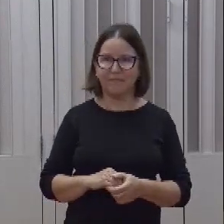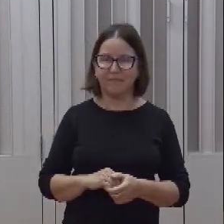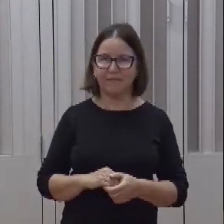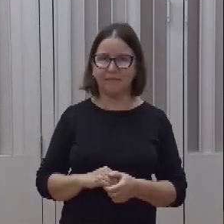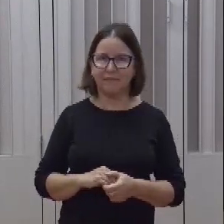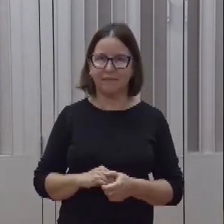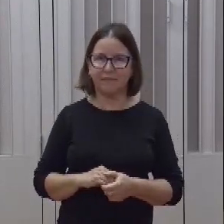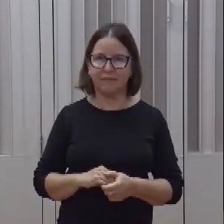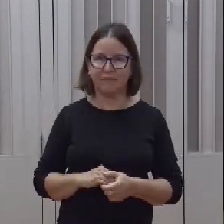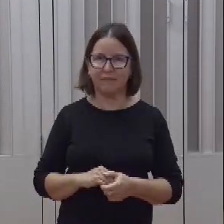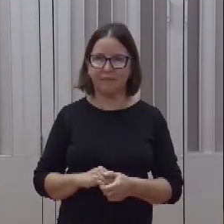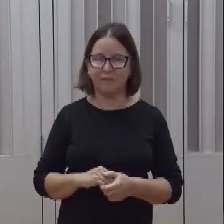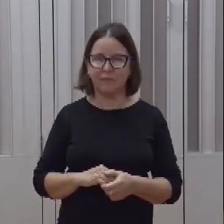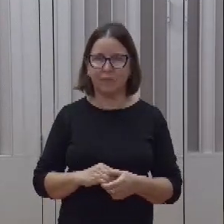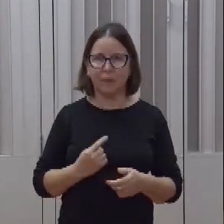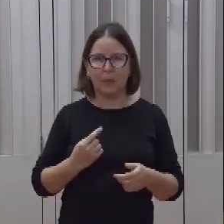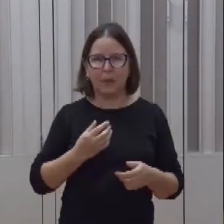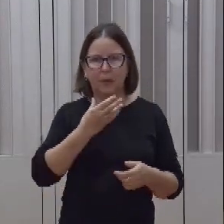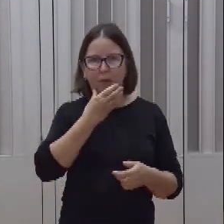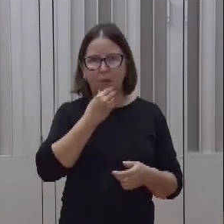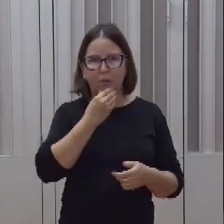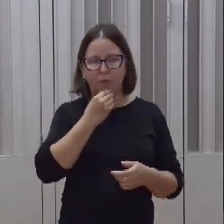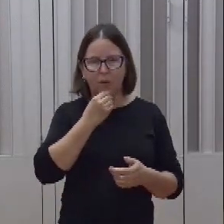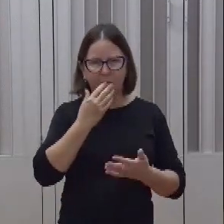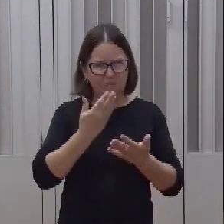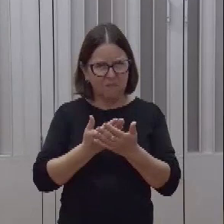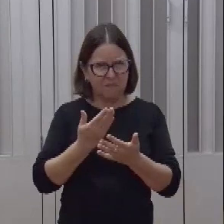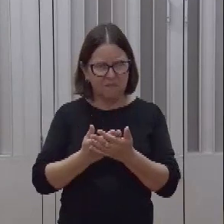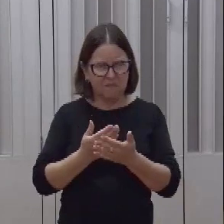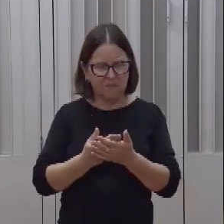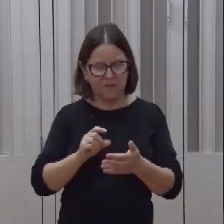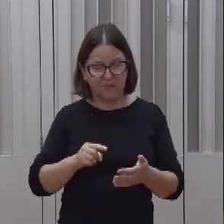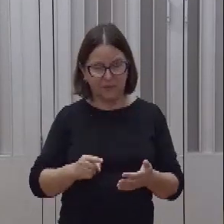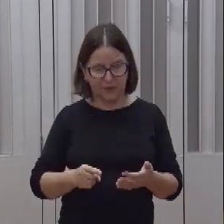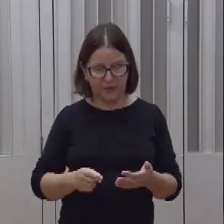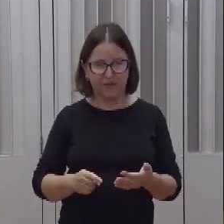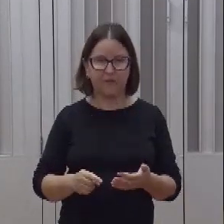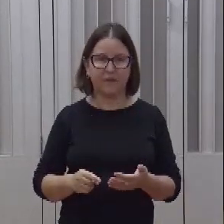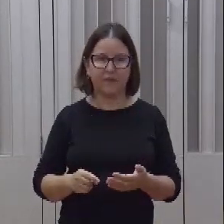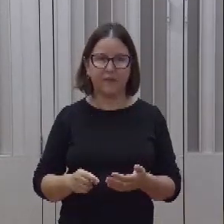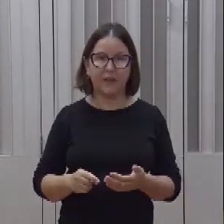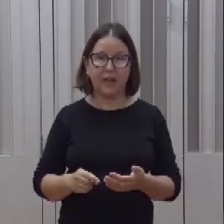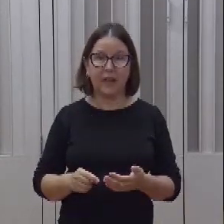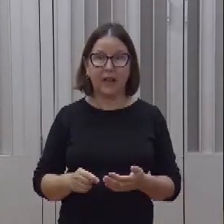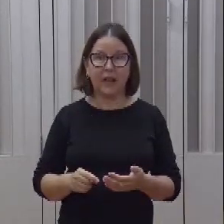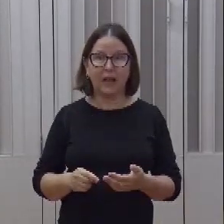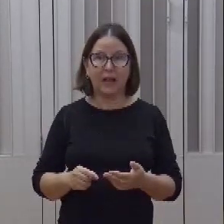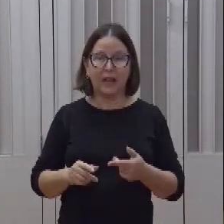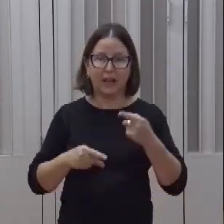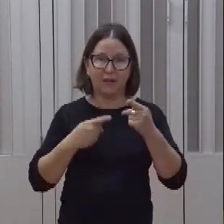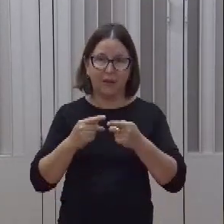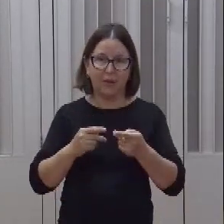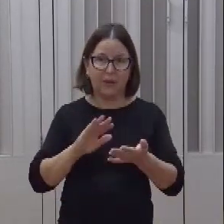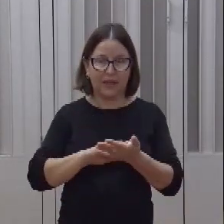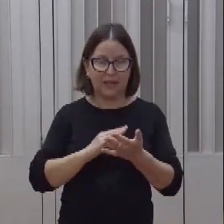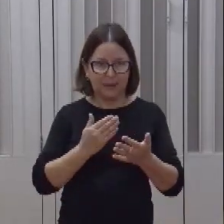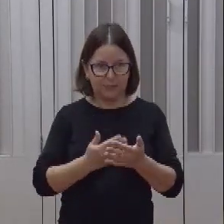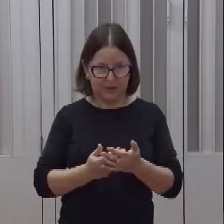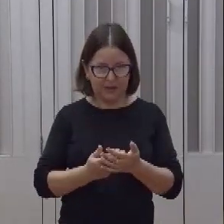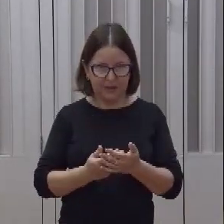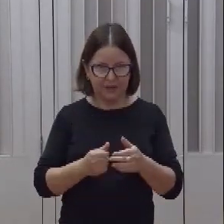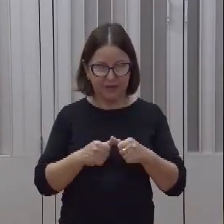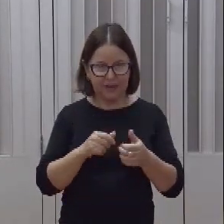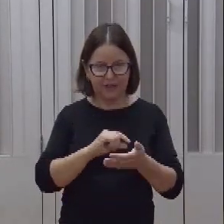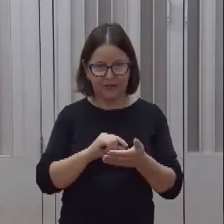Segundo o Dr. James Montgomery Boyce, a interpretação desse versículo tem 3 pontos de vista